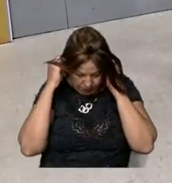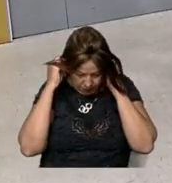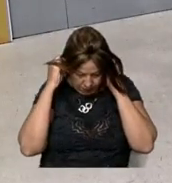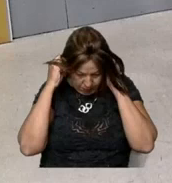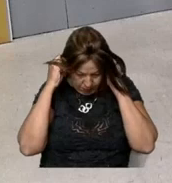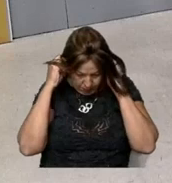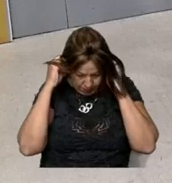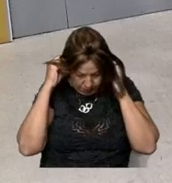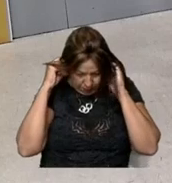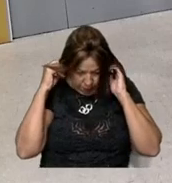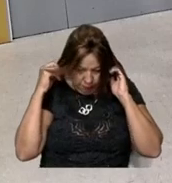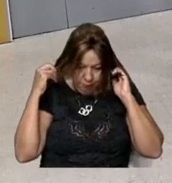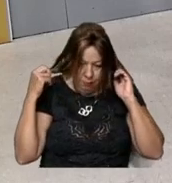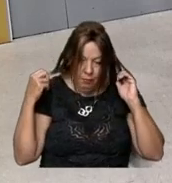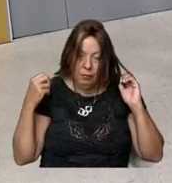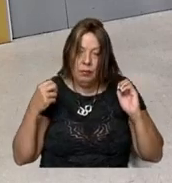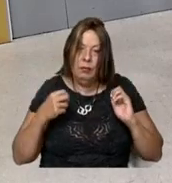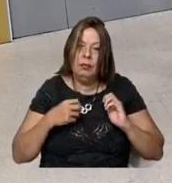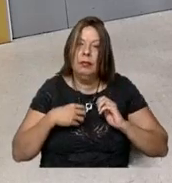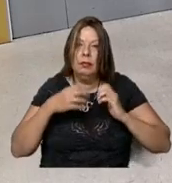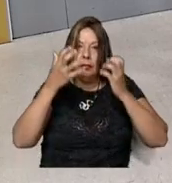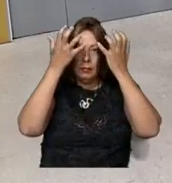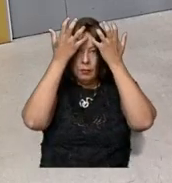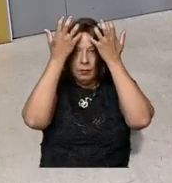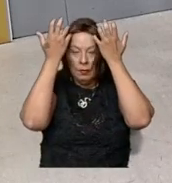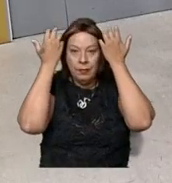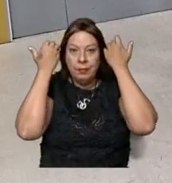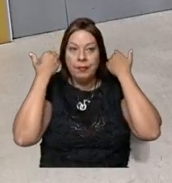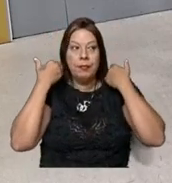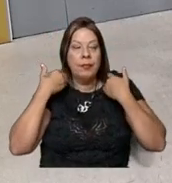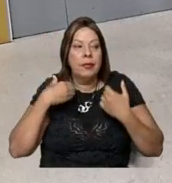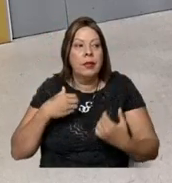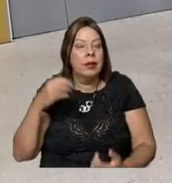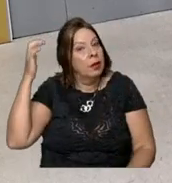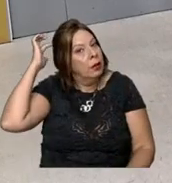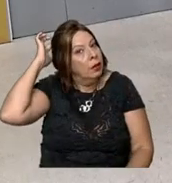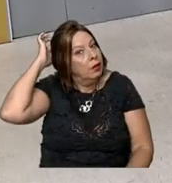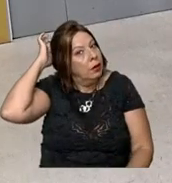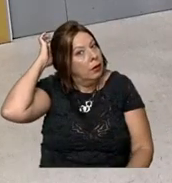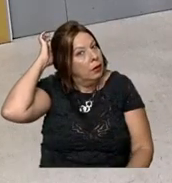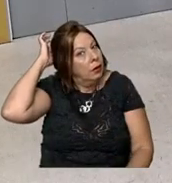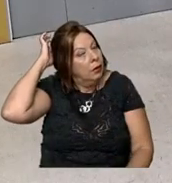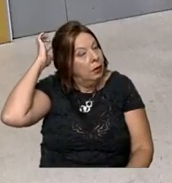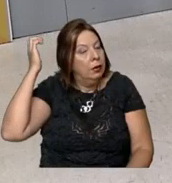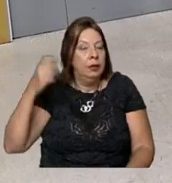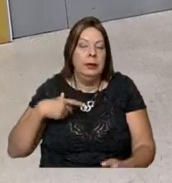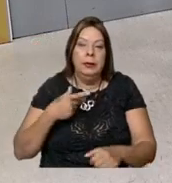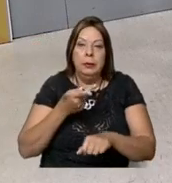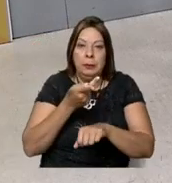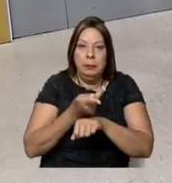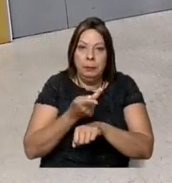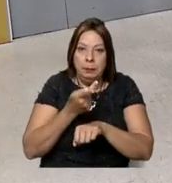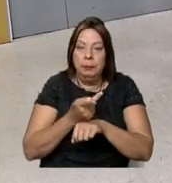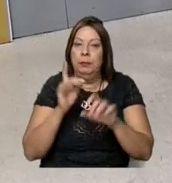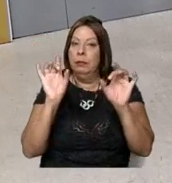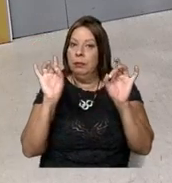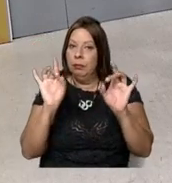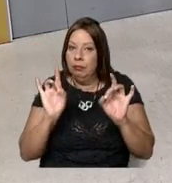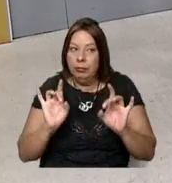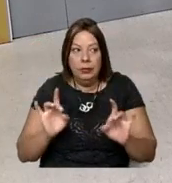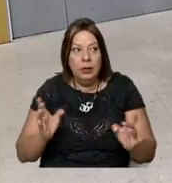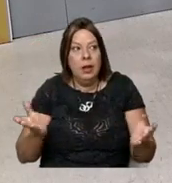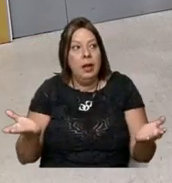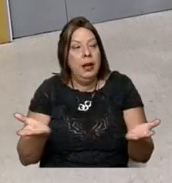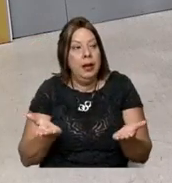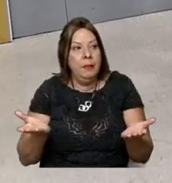Cajucap. Quem adquirir o seu título durante a semana tem 50 chances de levar premiações incríveis hoje, viu?